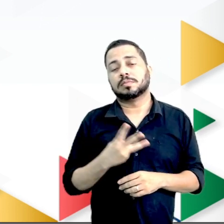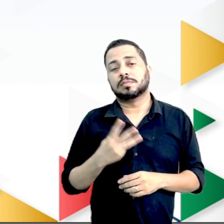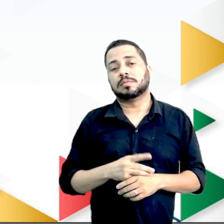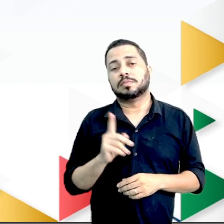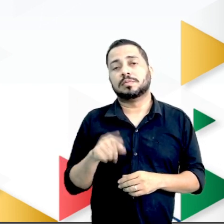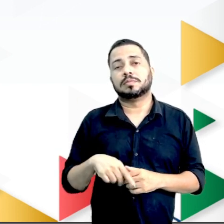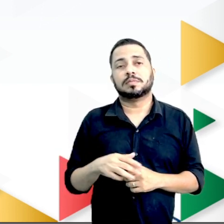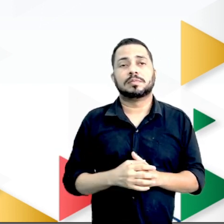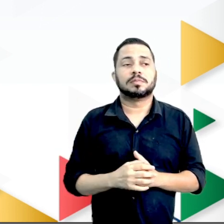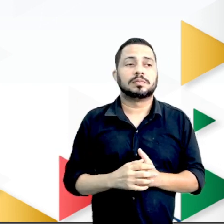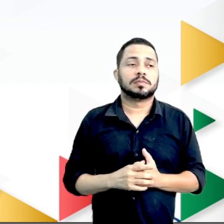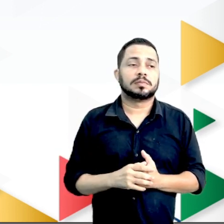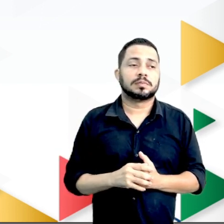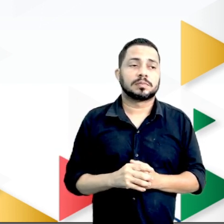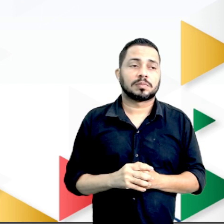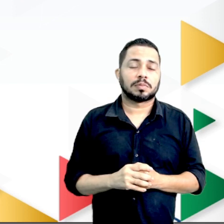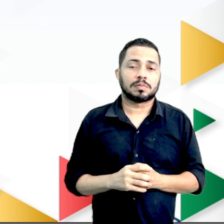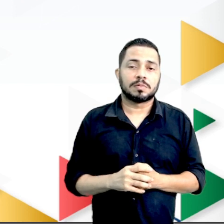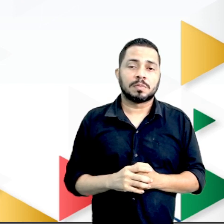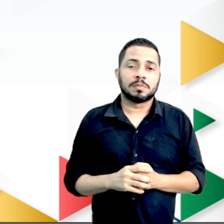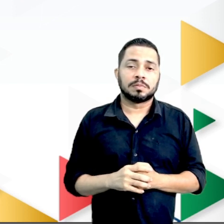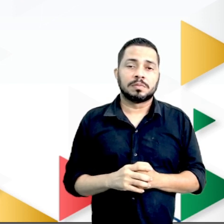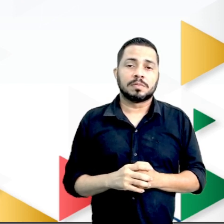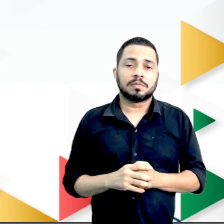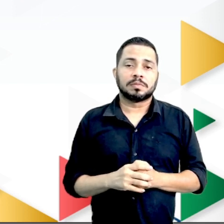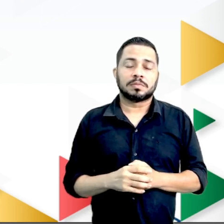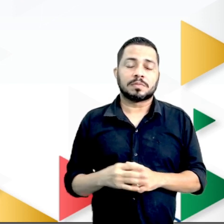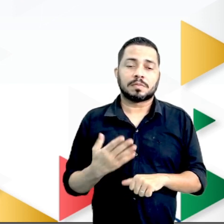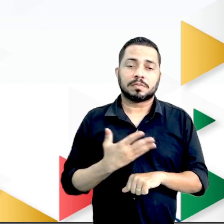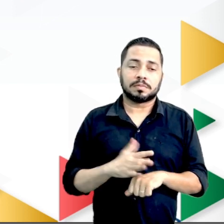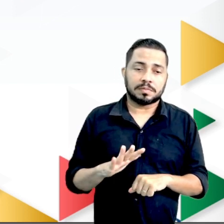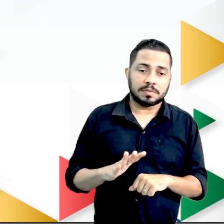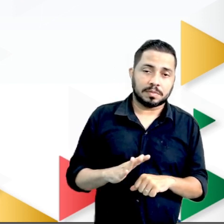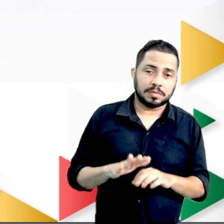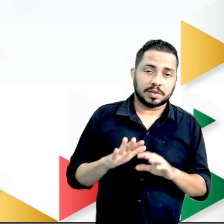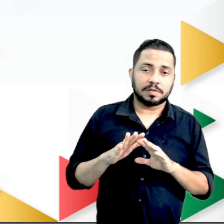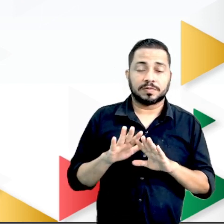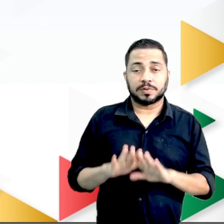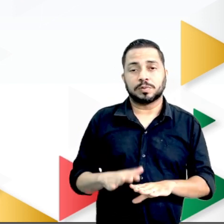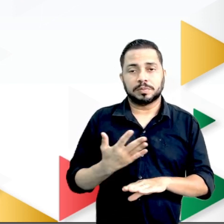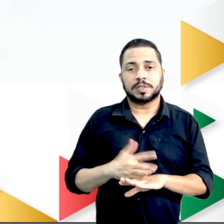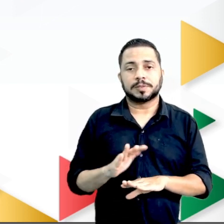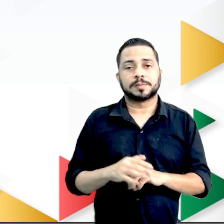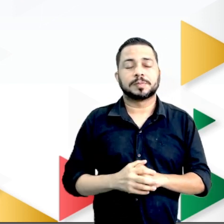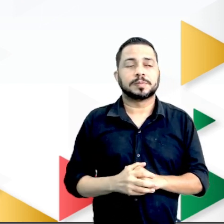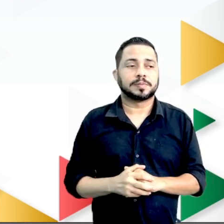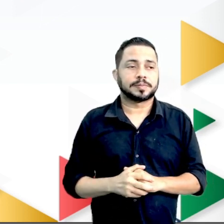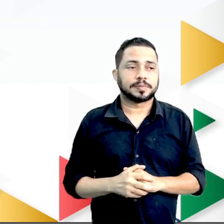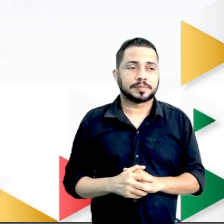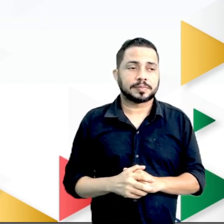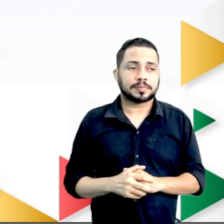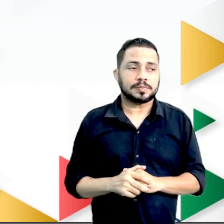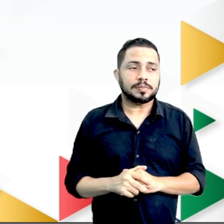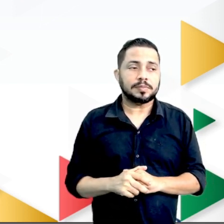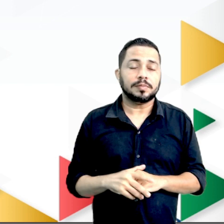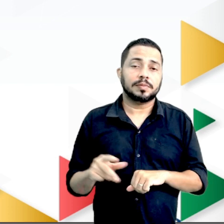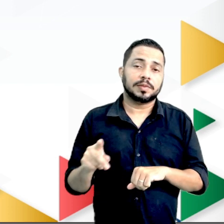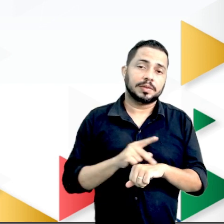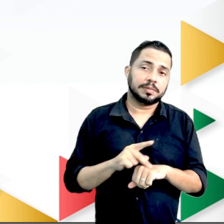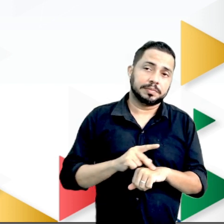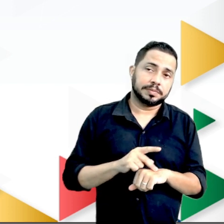é, o que era branco ficou branco. E o que